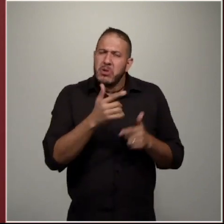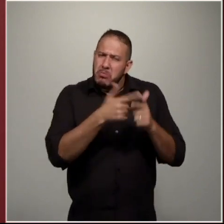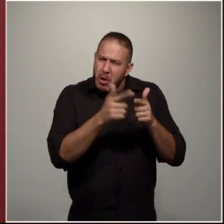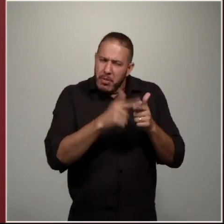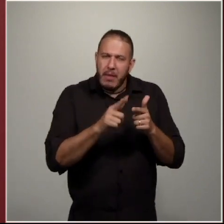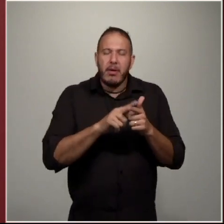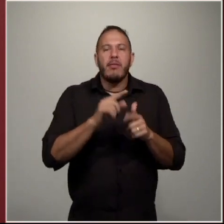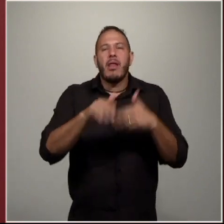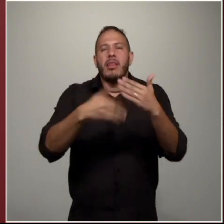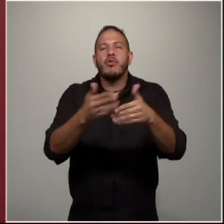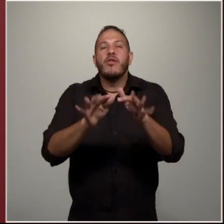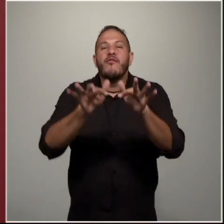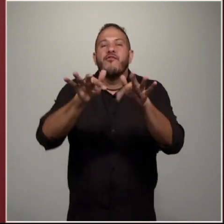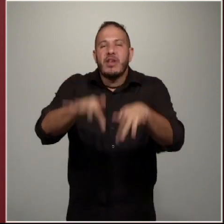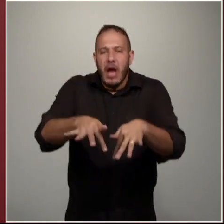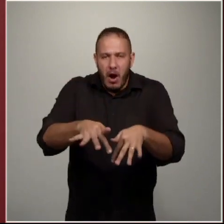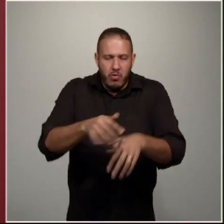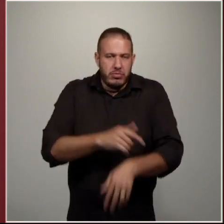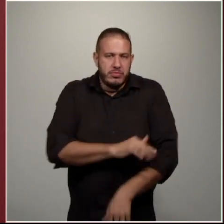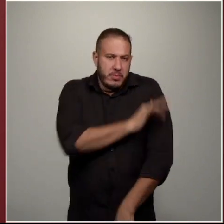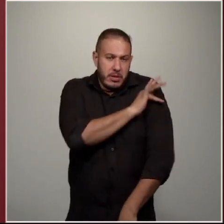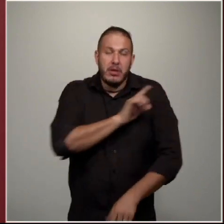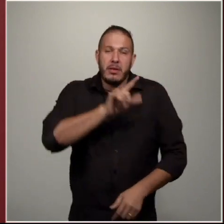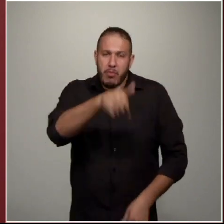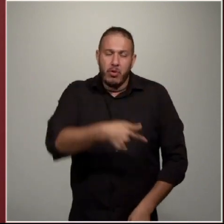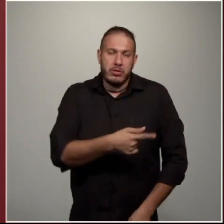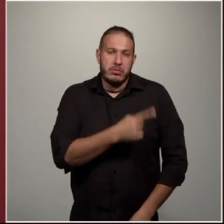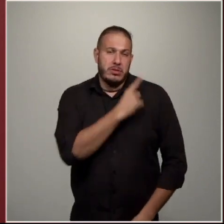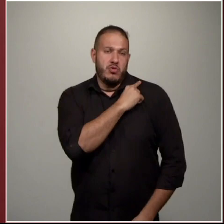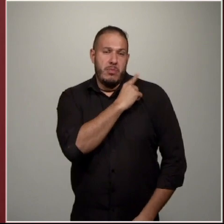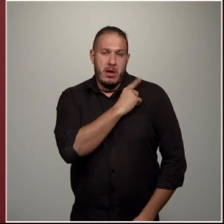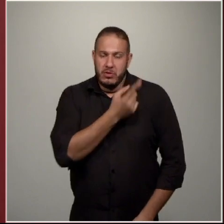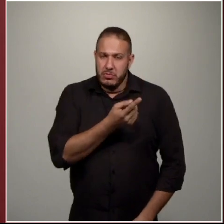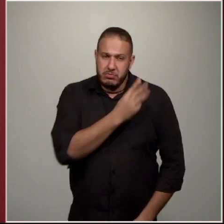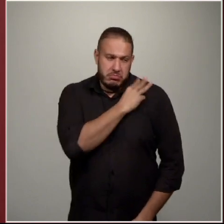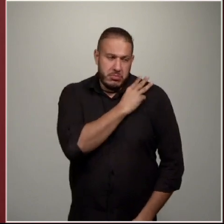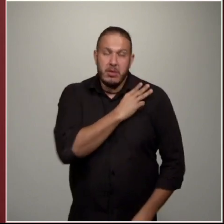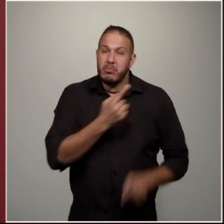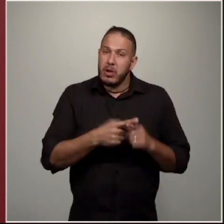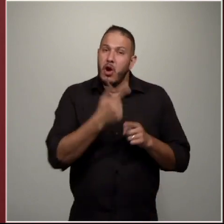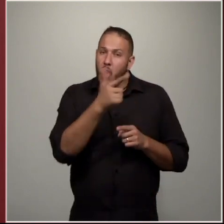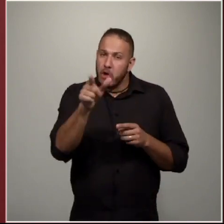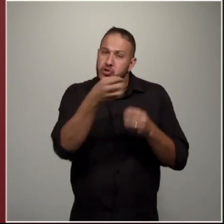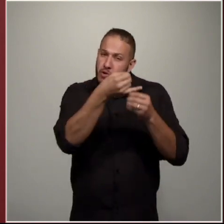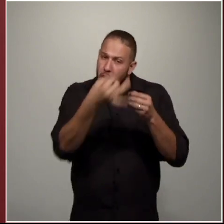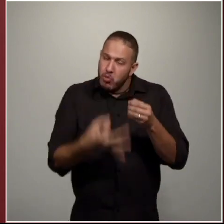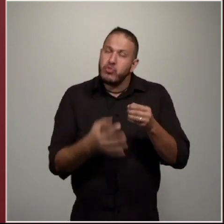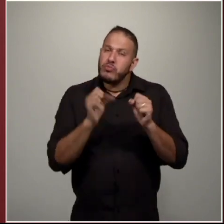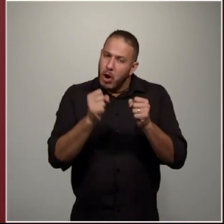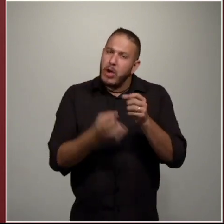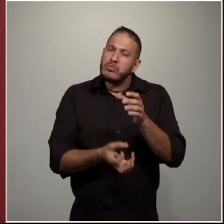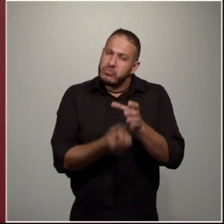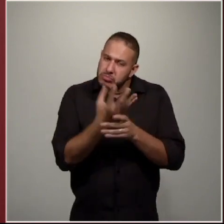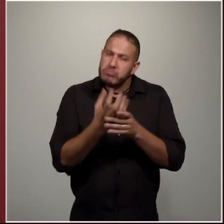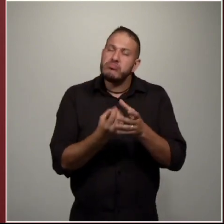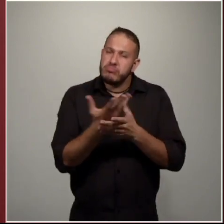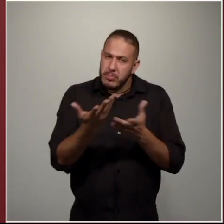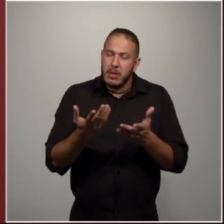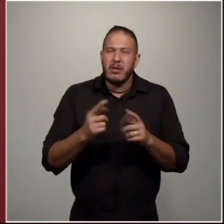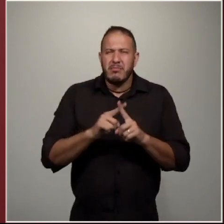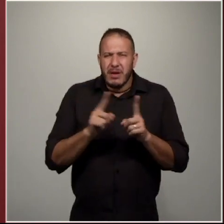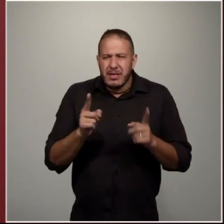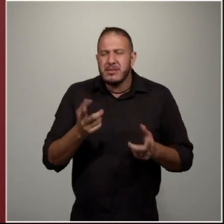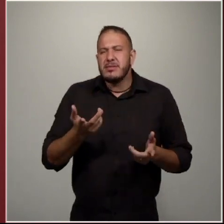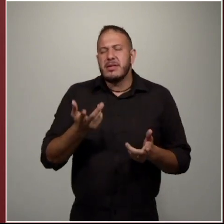anos finais do ensino fundamental ou no ensino médio porque porque outros conteúdos podem surgir é da modelagem mas eu